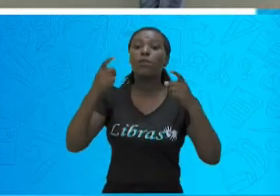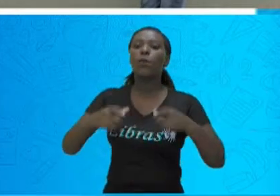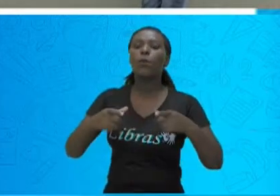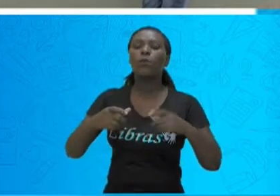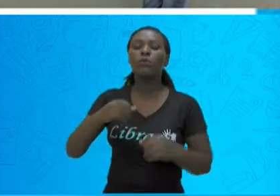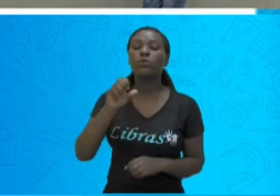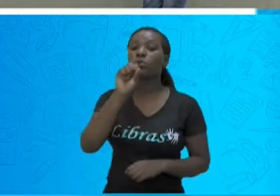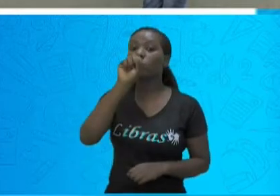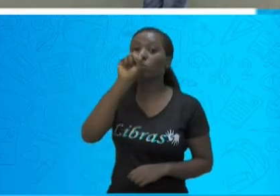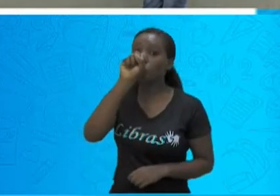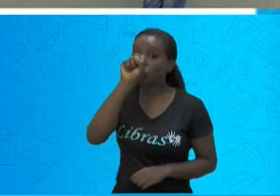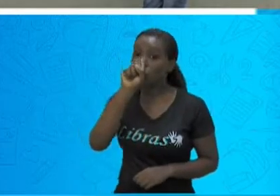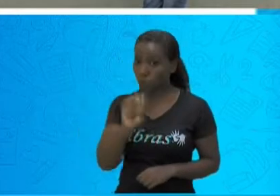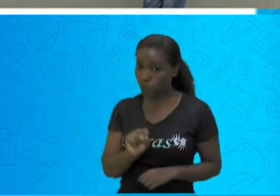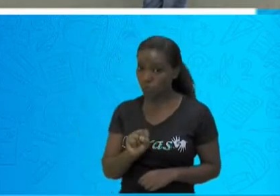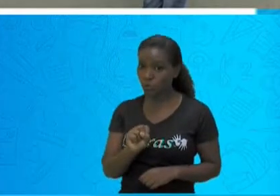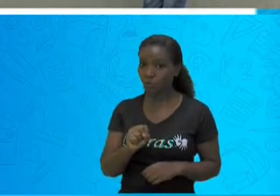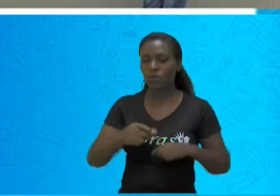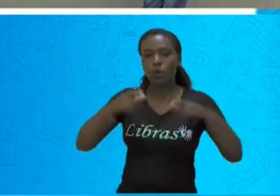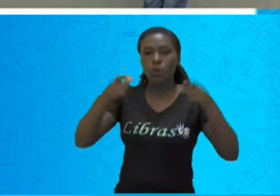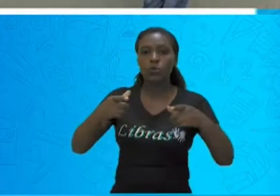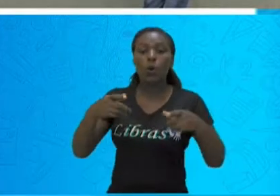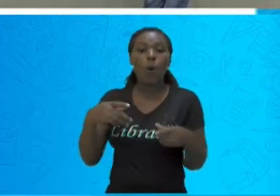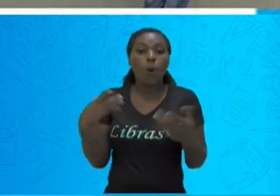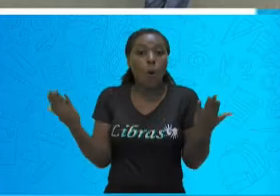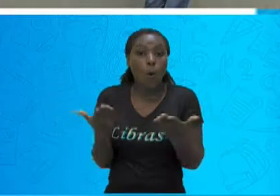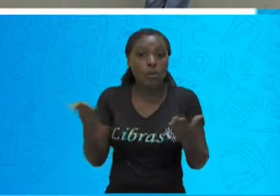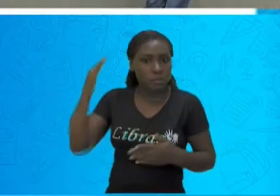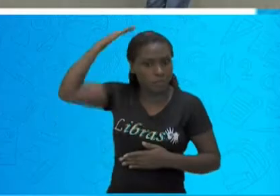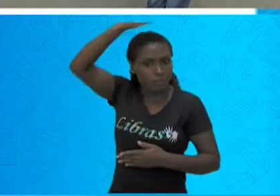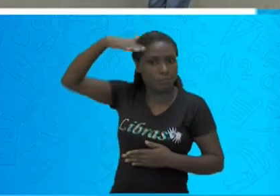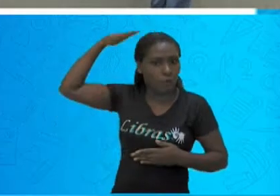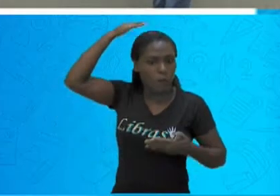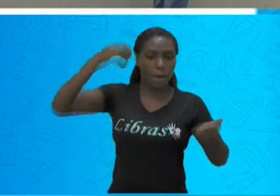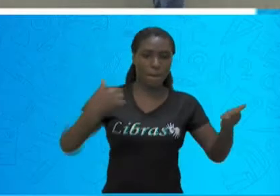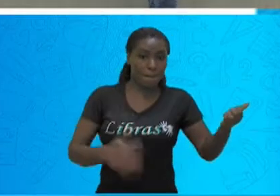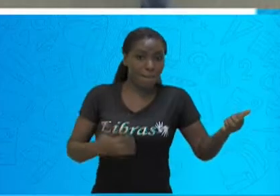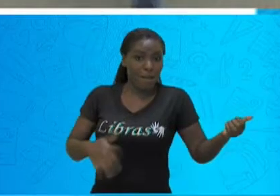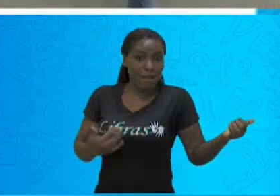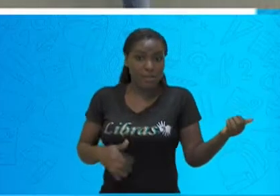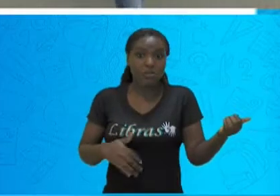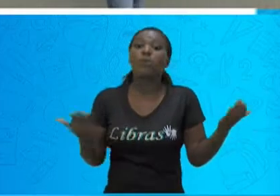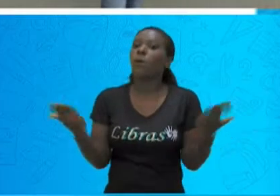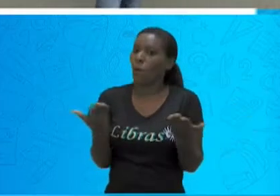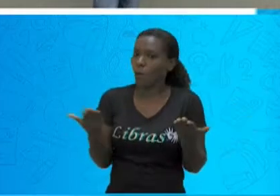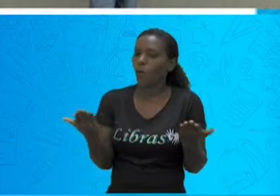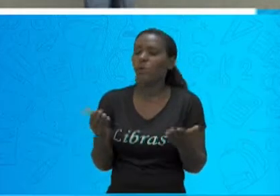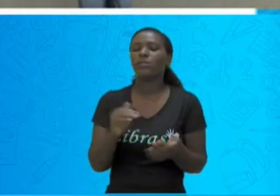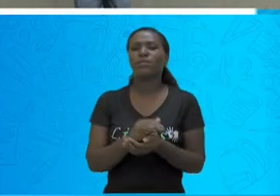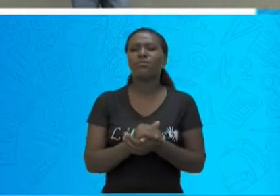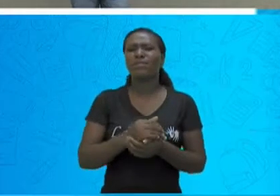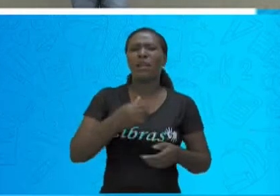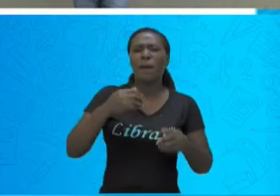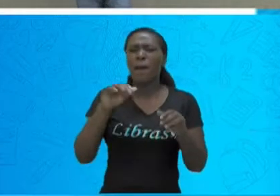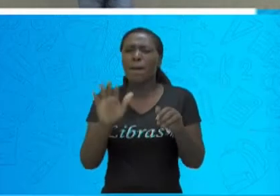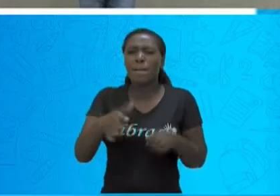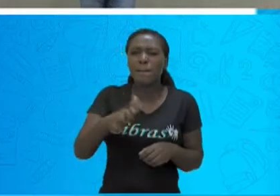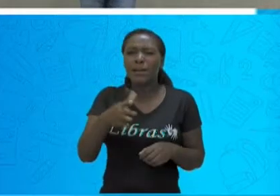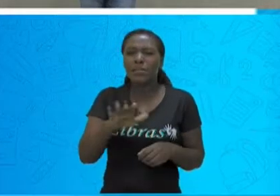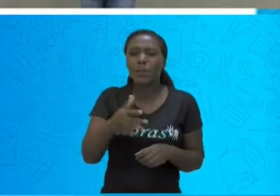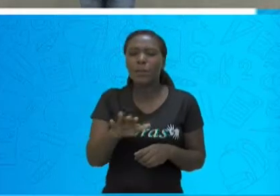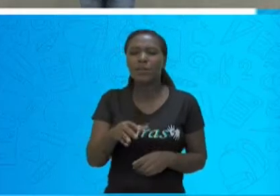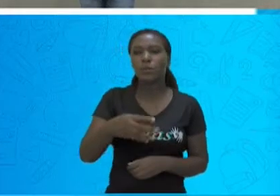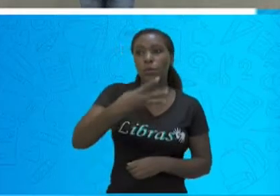México, cerca de 1.200 anos a 400 anos antes de Cristo.